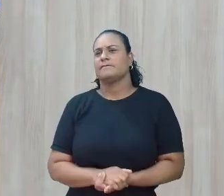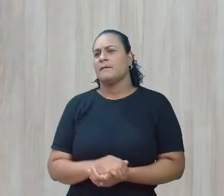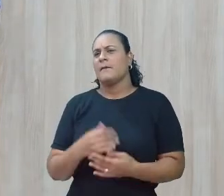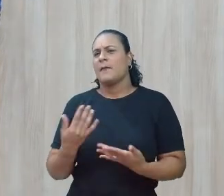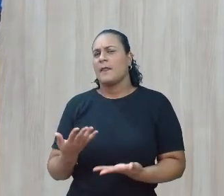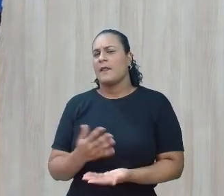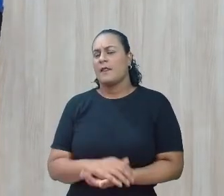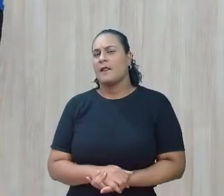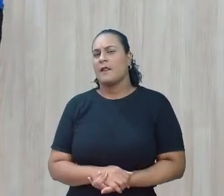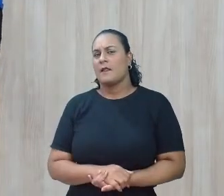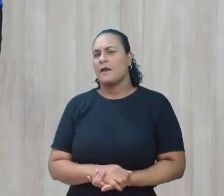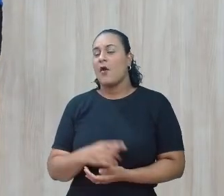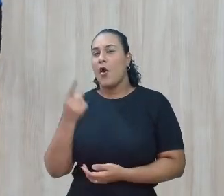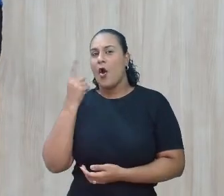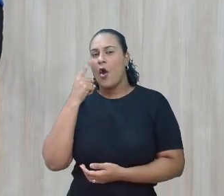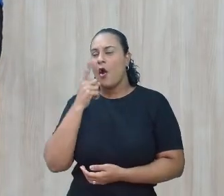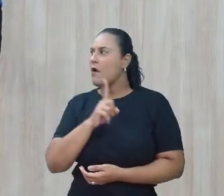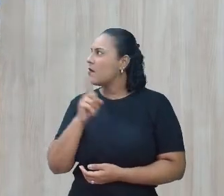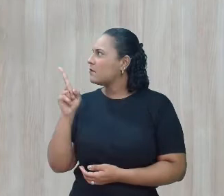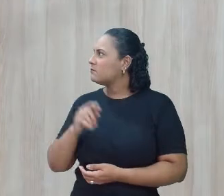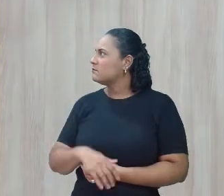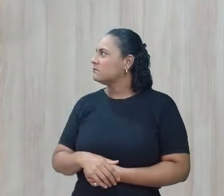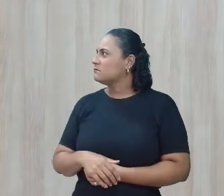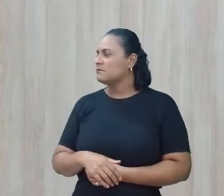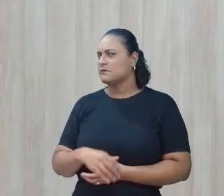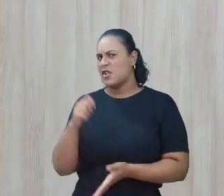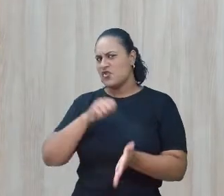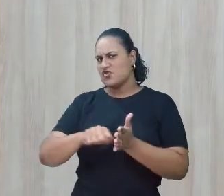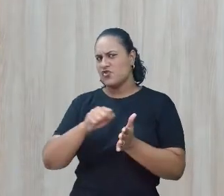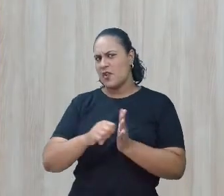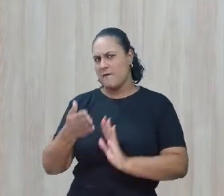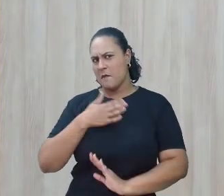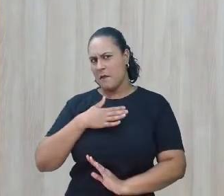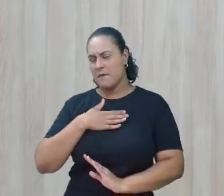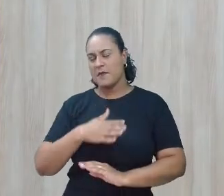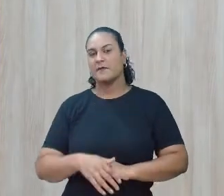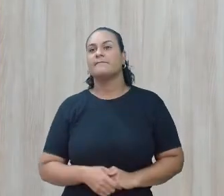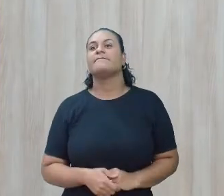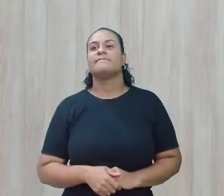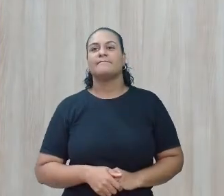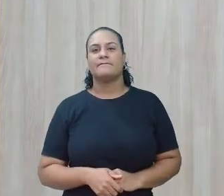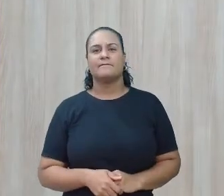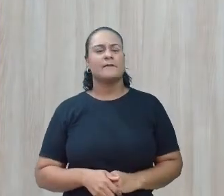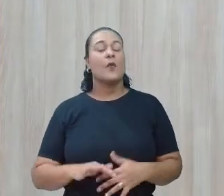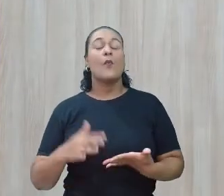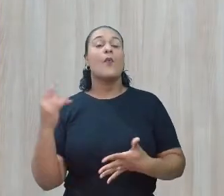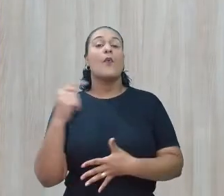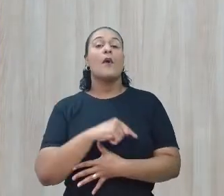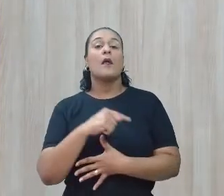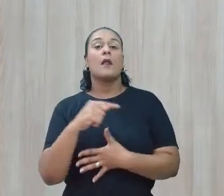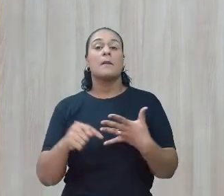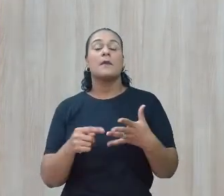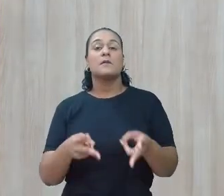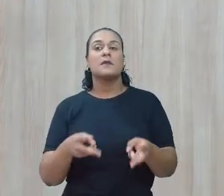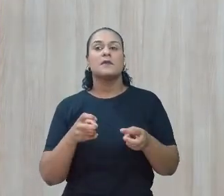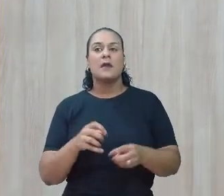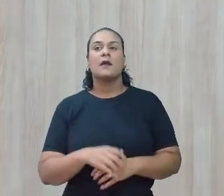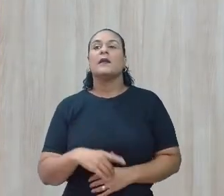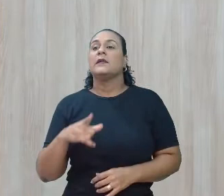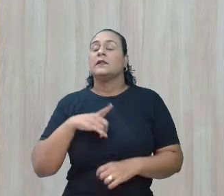final. E ela diz, me escreva. Ela aqui abriu o coração, né? Que elementos a gente consegue ver? A gente consegue ver